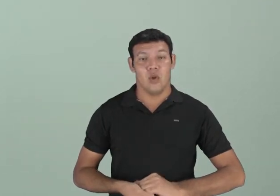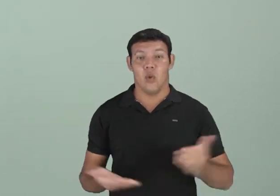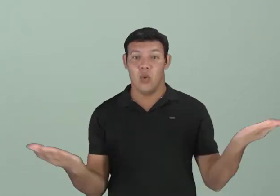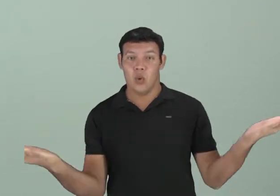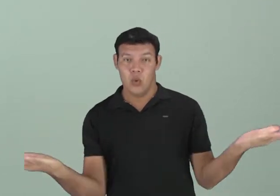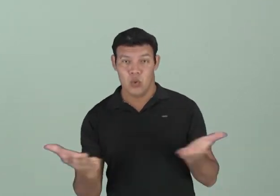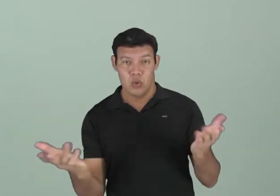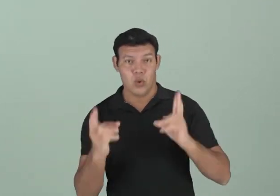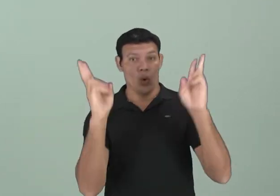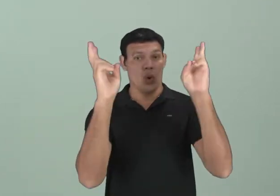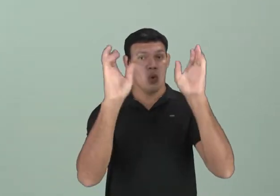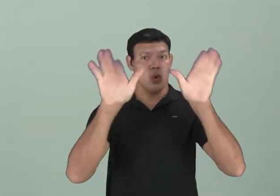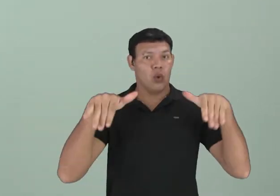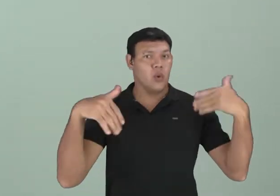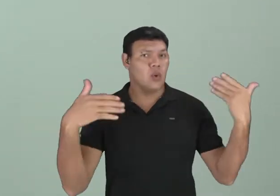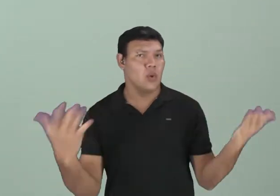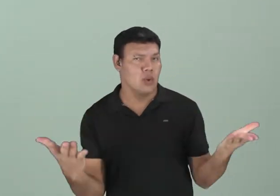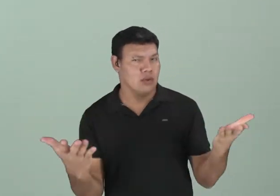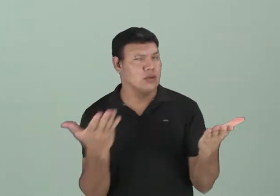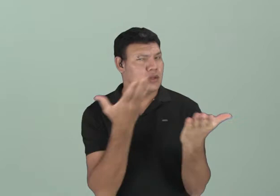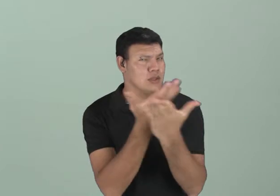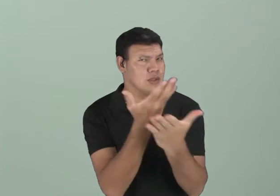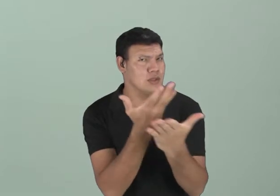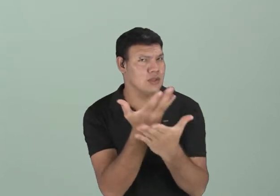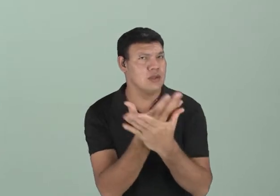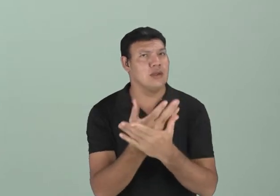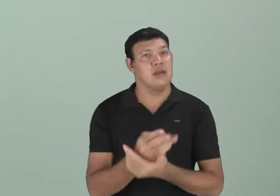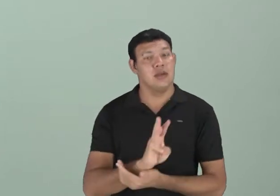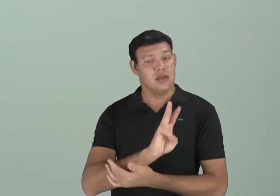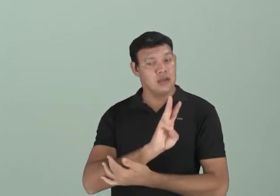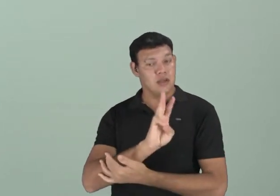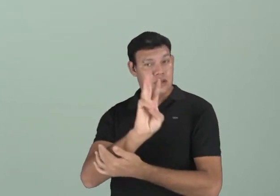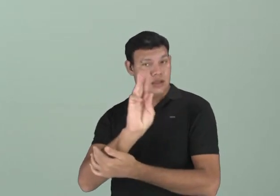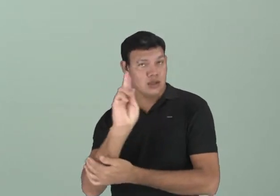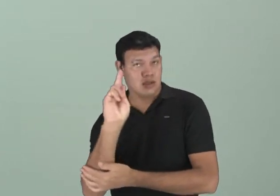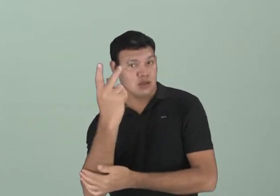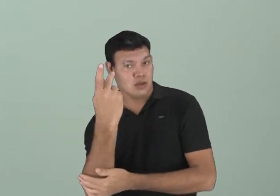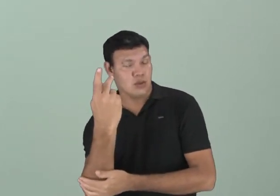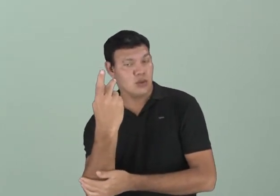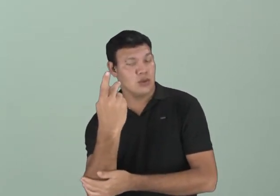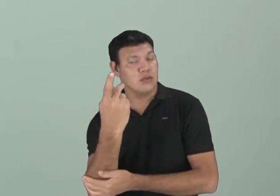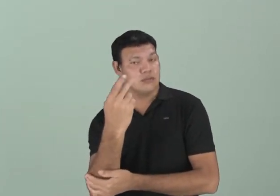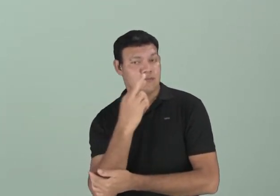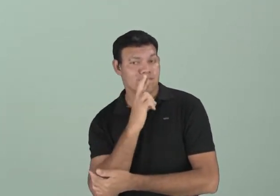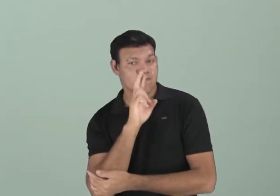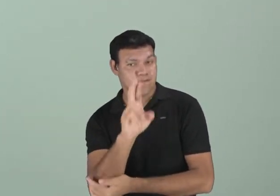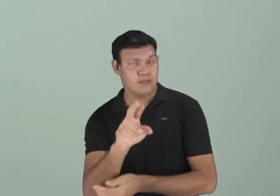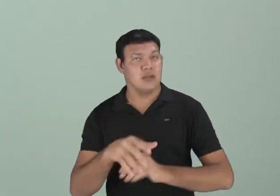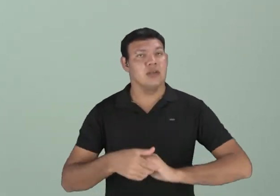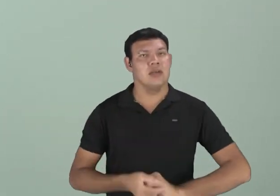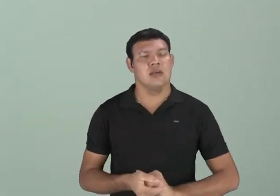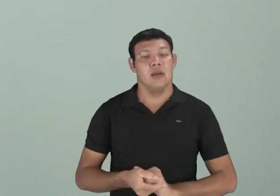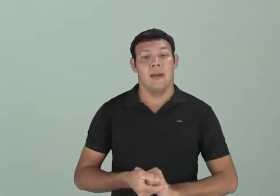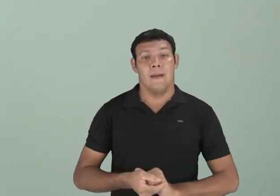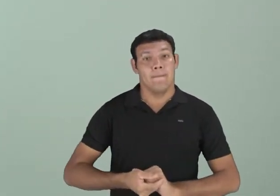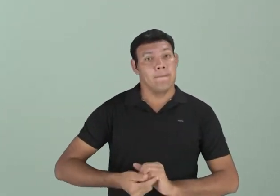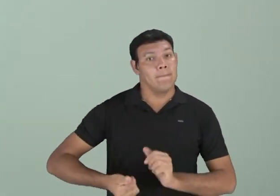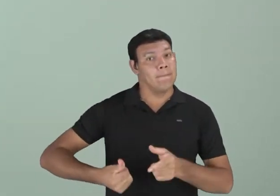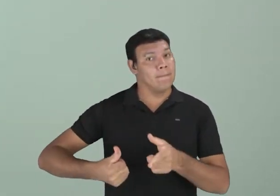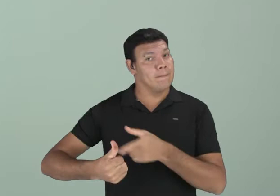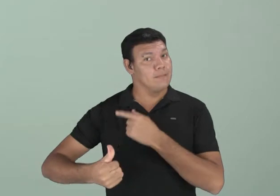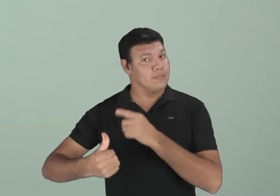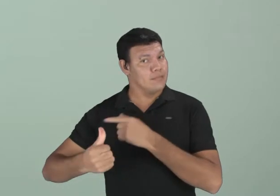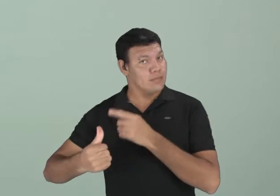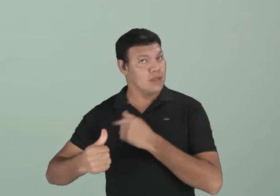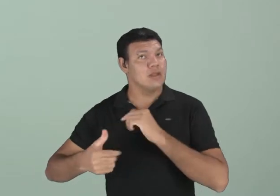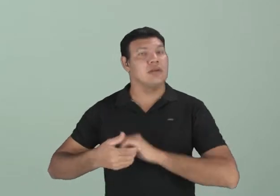nós vamos estudar sobre as WH questions. First of all, primeiro de tudo, what